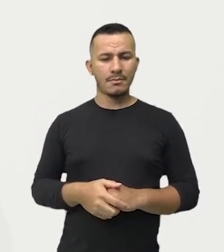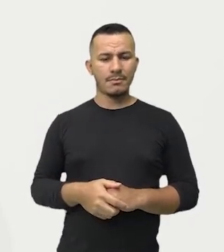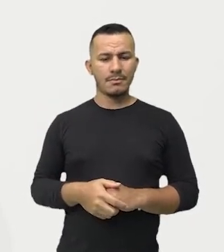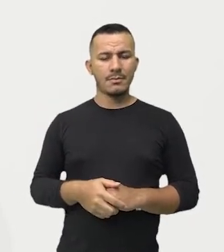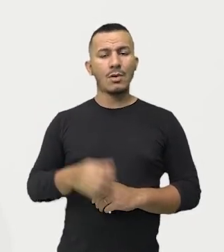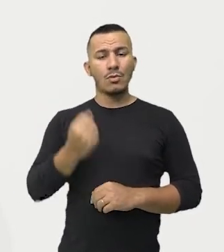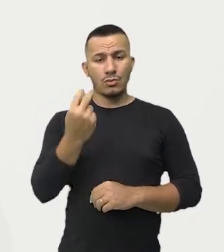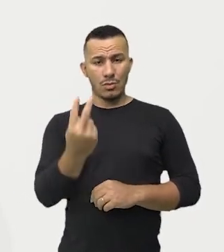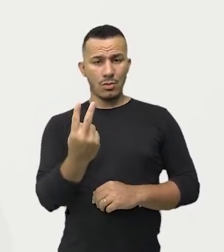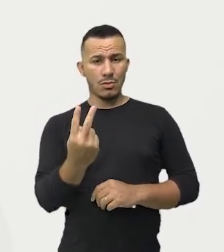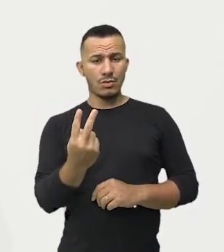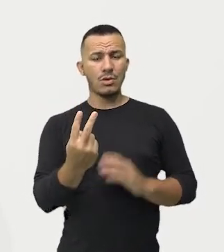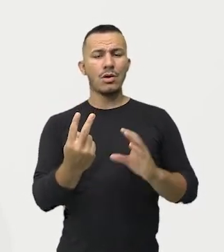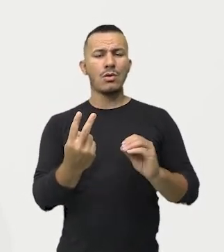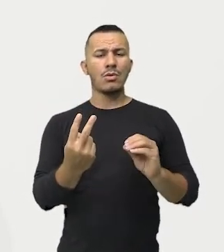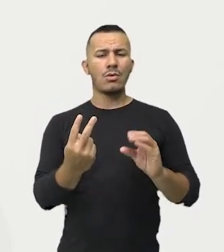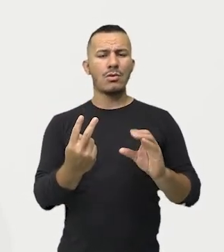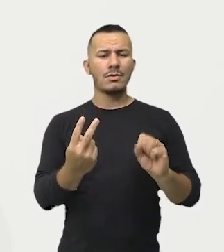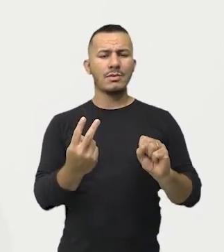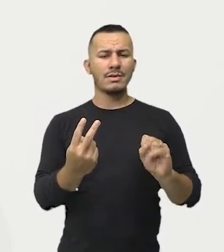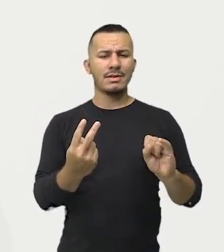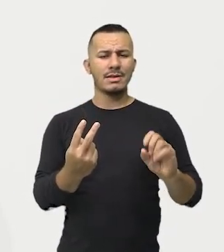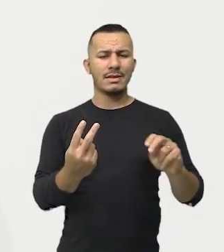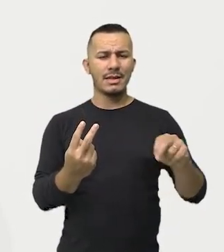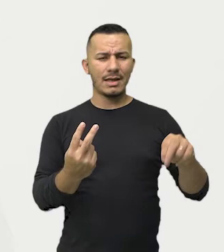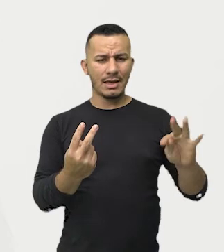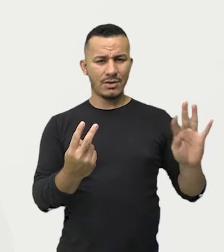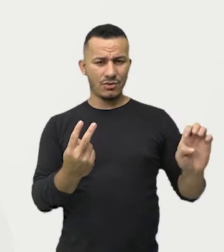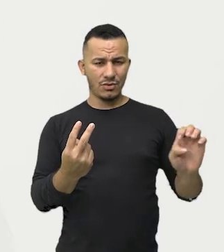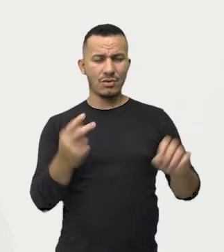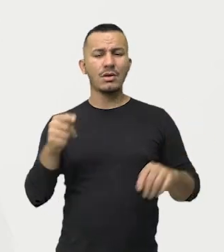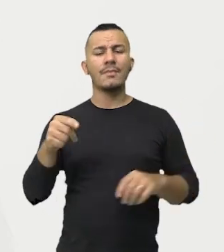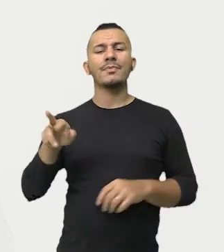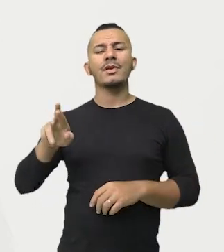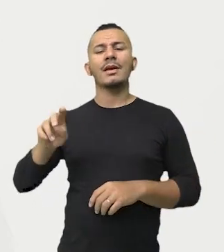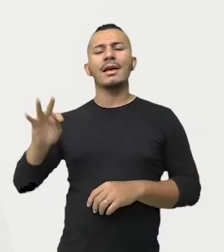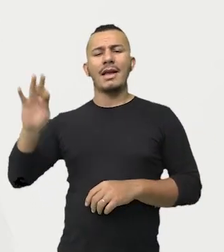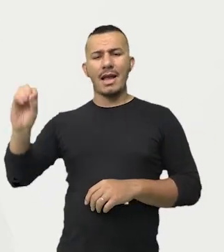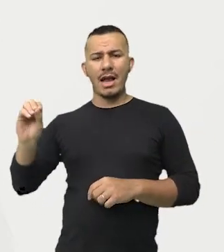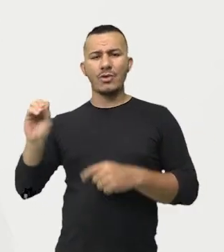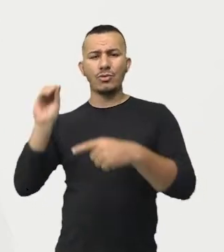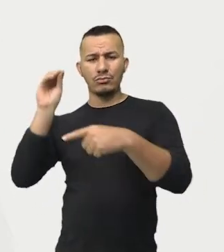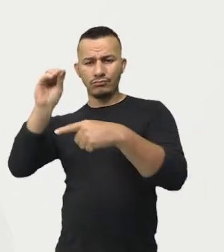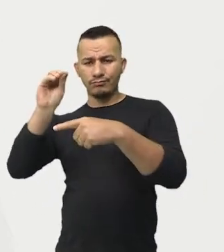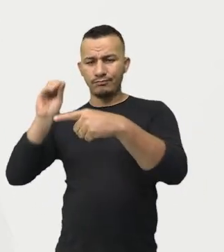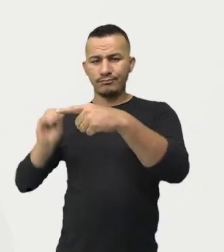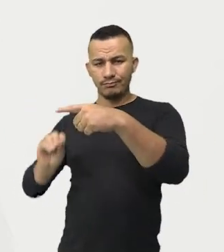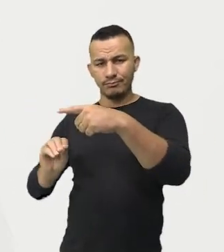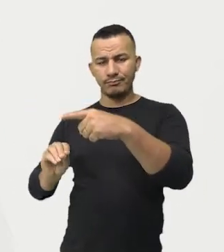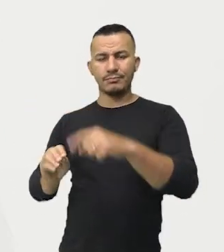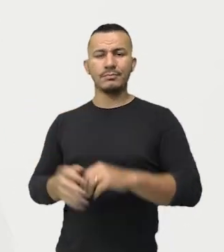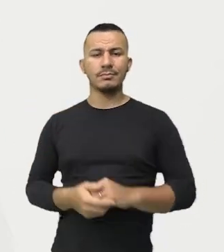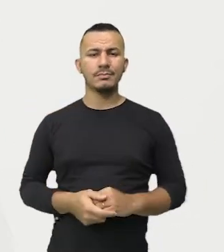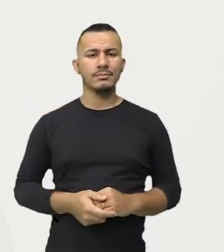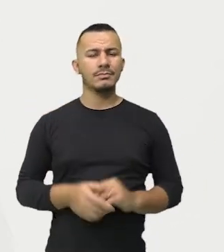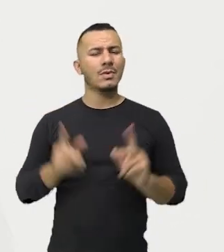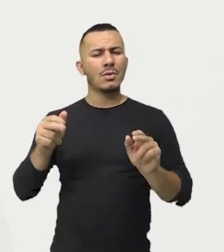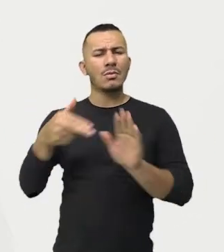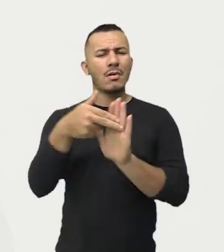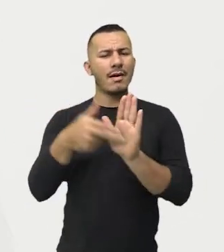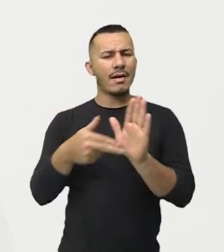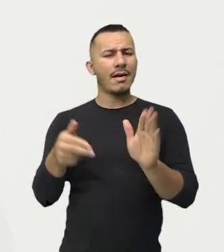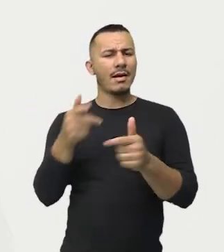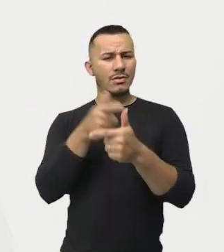parte inteira, ó, 2. E o resto a gente coloca no numerador e o 5 no denominador. É a mesma regra